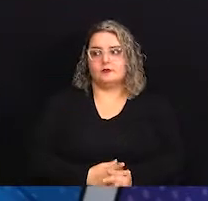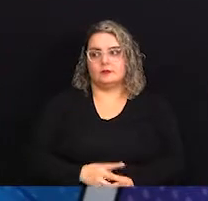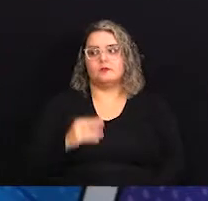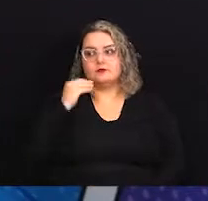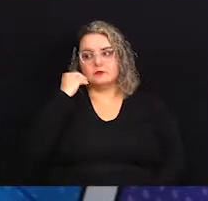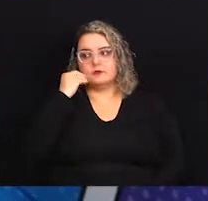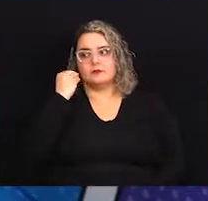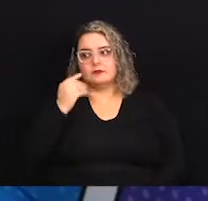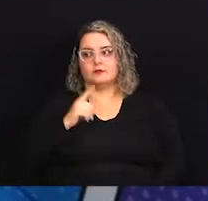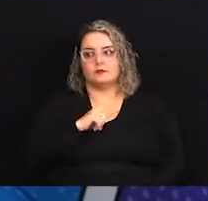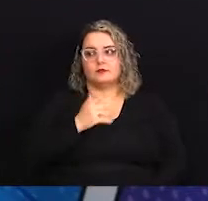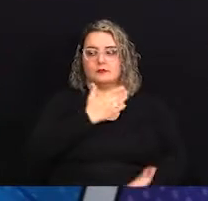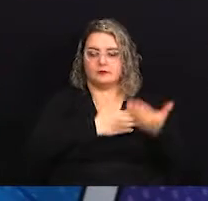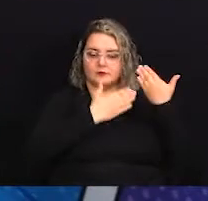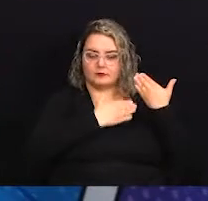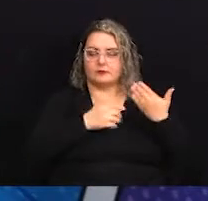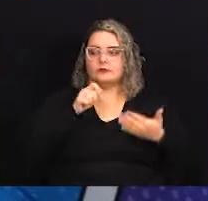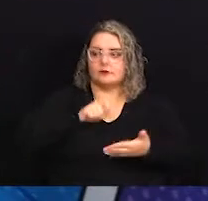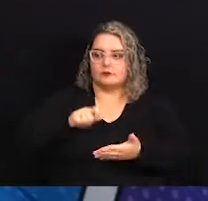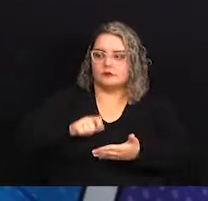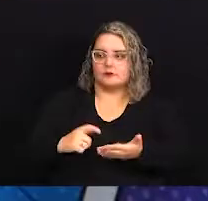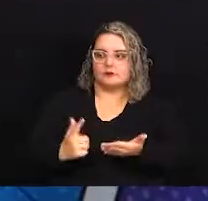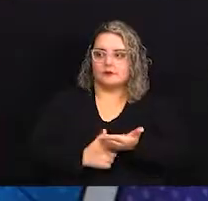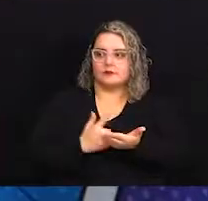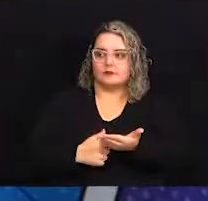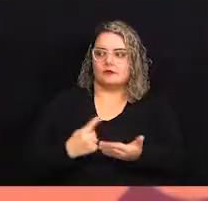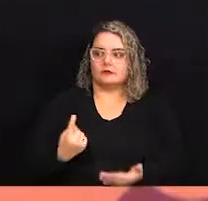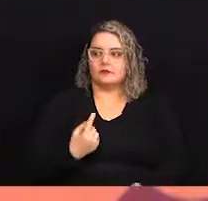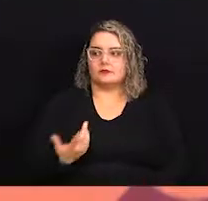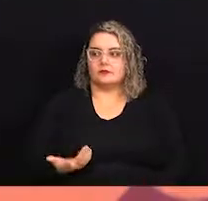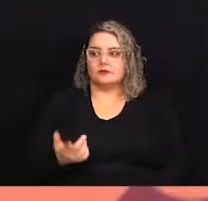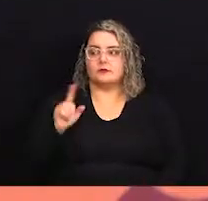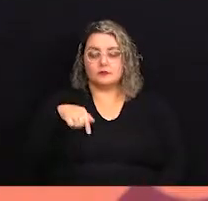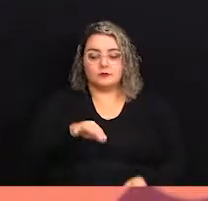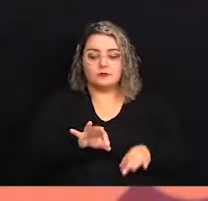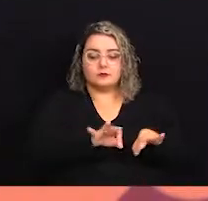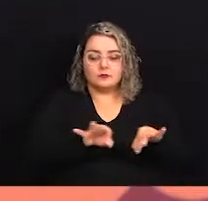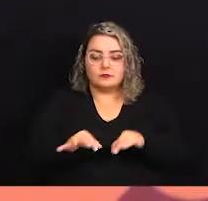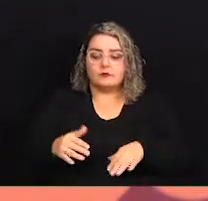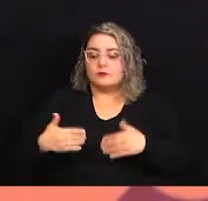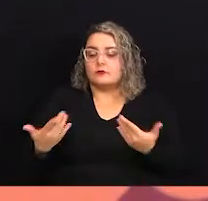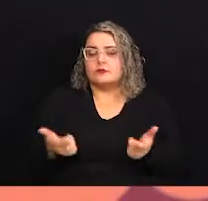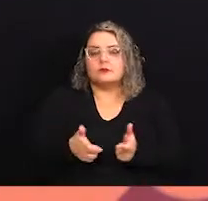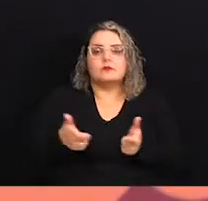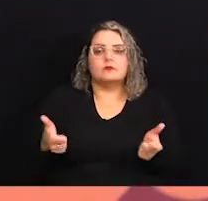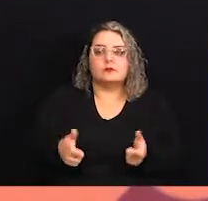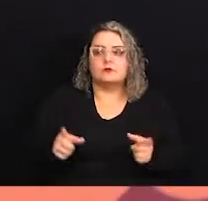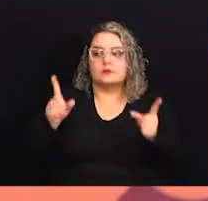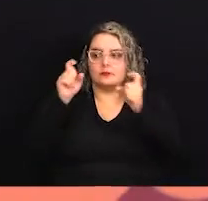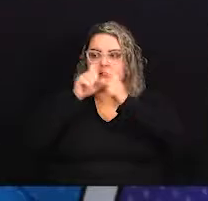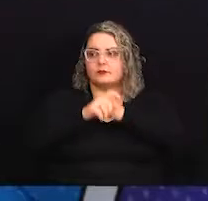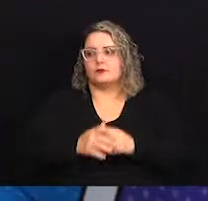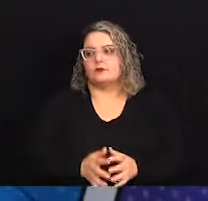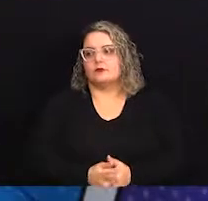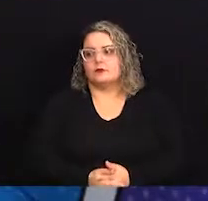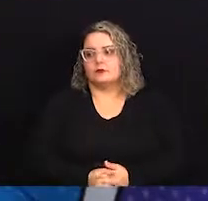as experiências que eu tive naquela época para escrever o Sozinha, sabe? E nesse projeto, qual foi o seu maior desafio?